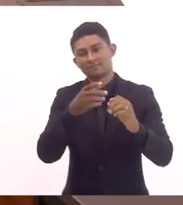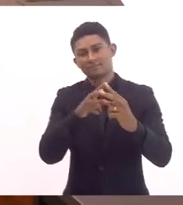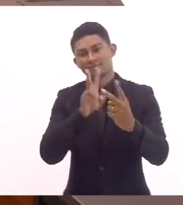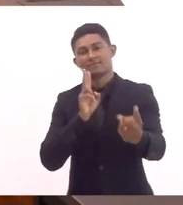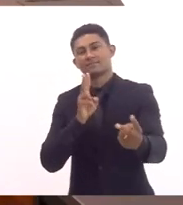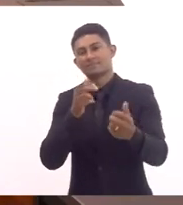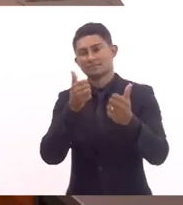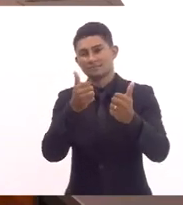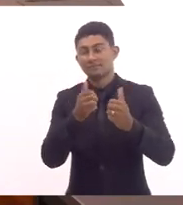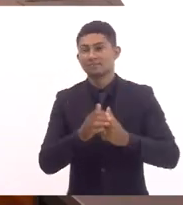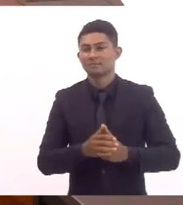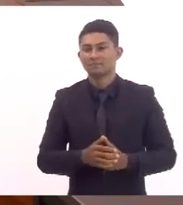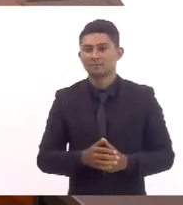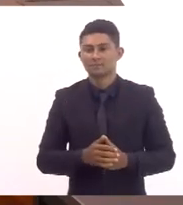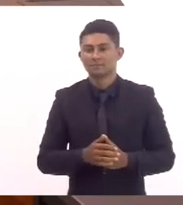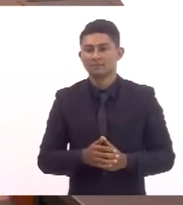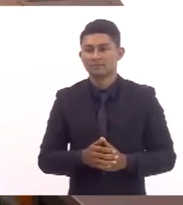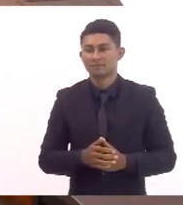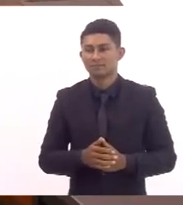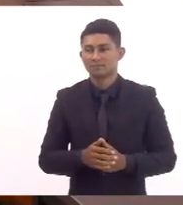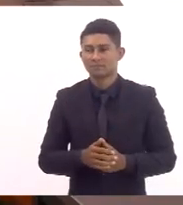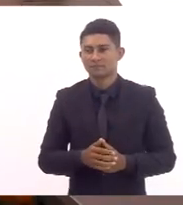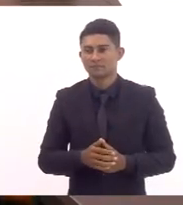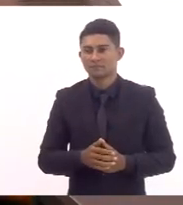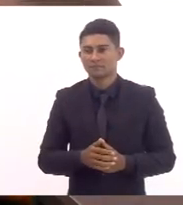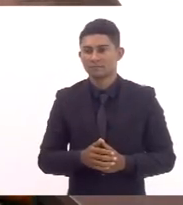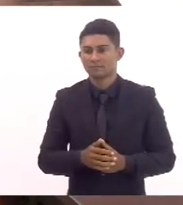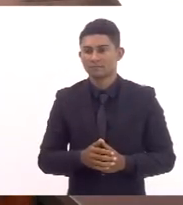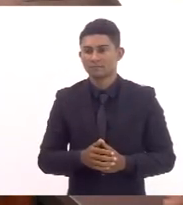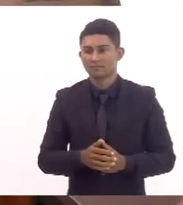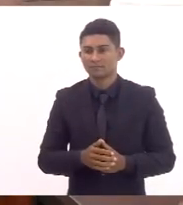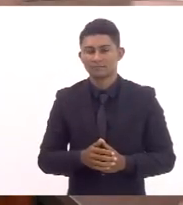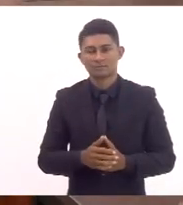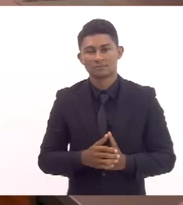Então até aqui cadê a Ágata